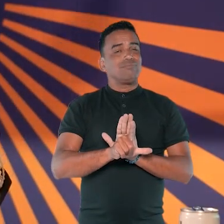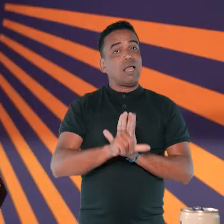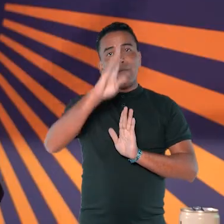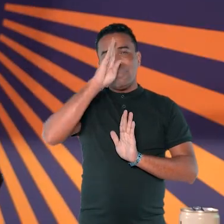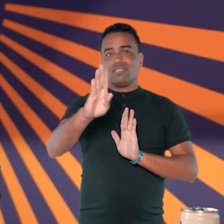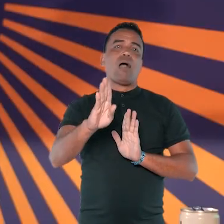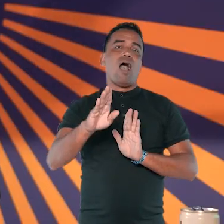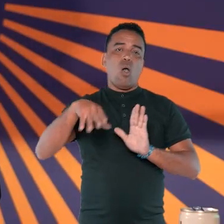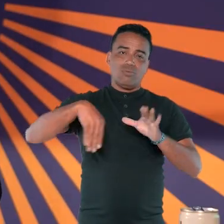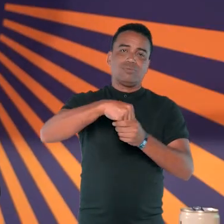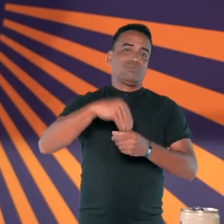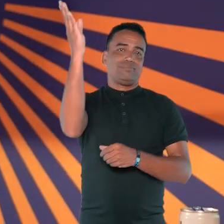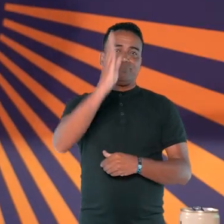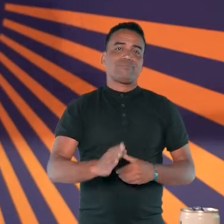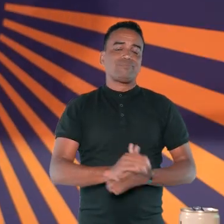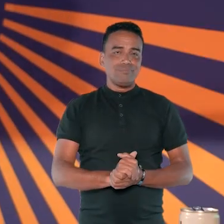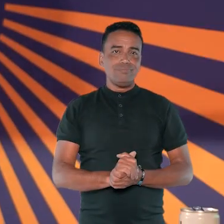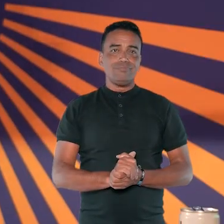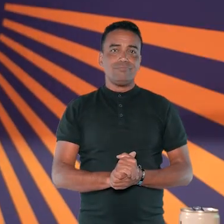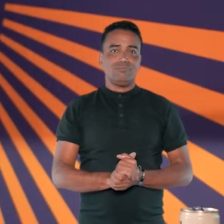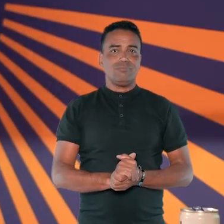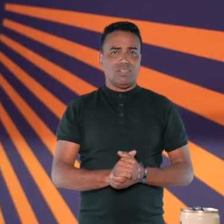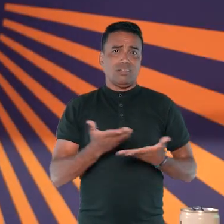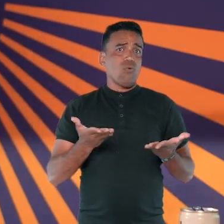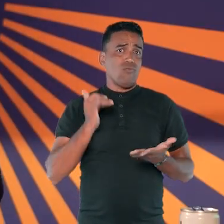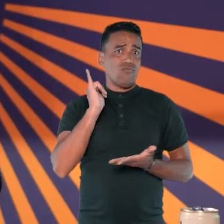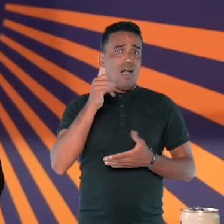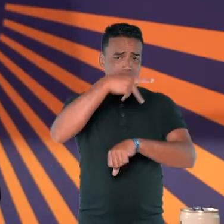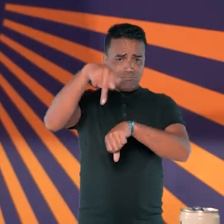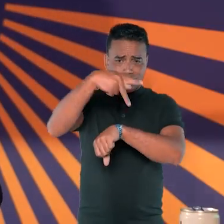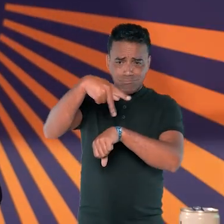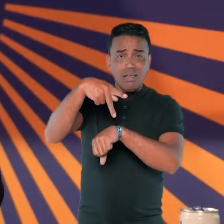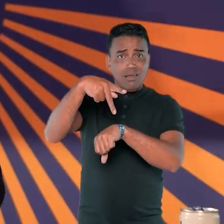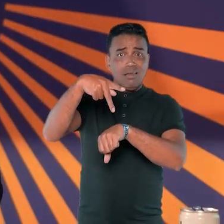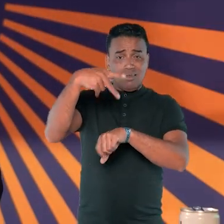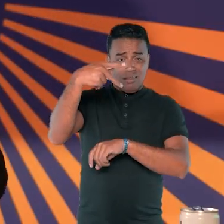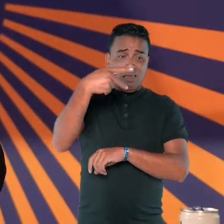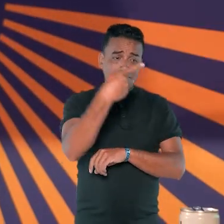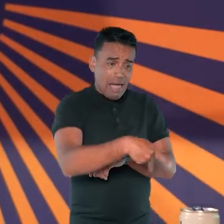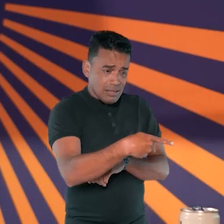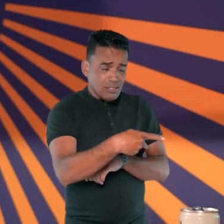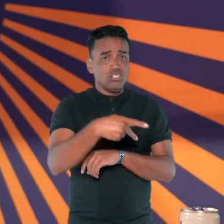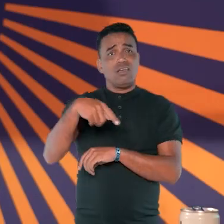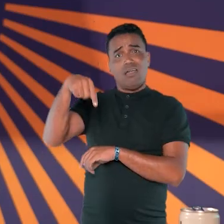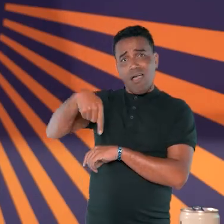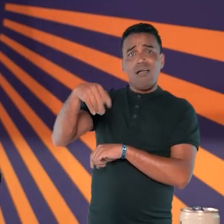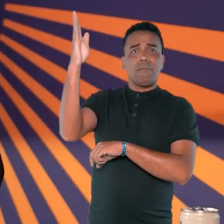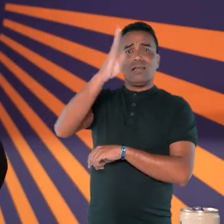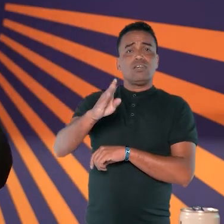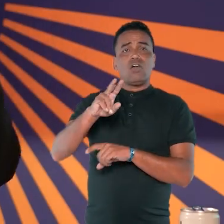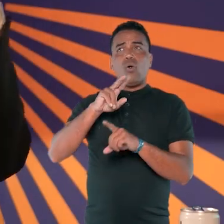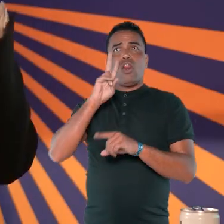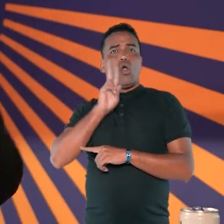país. Então, quando nós falamos deste país e neste país, que ele olhou com os